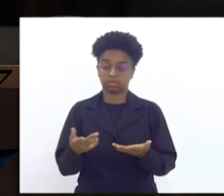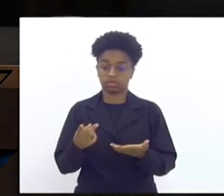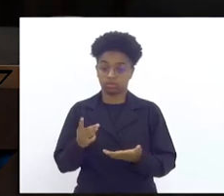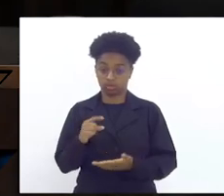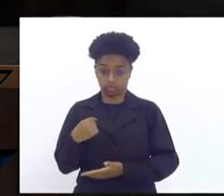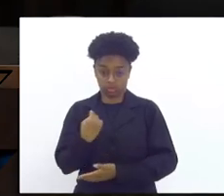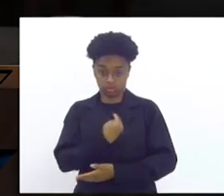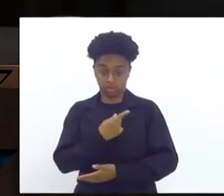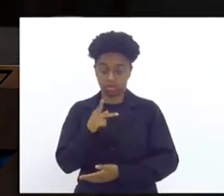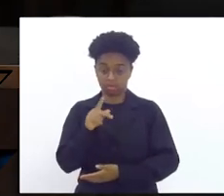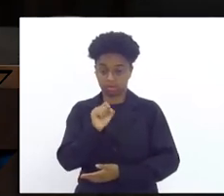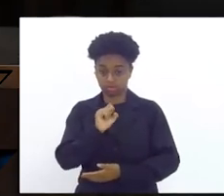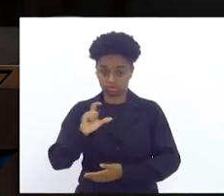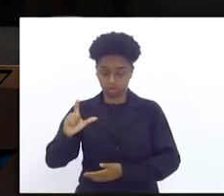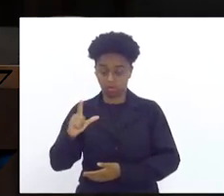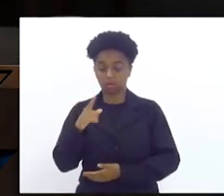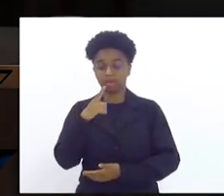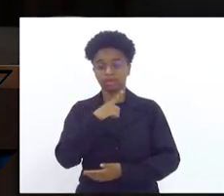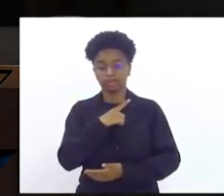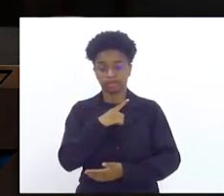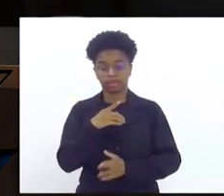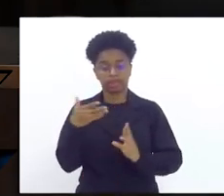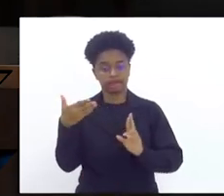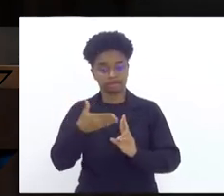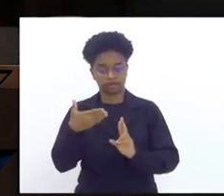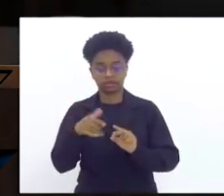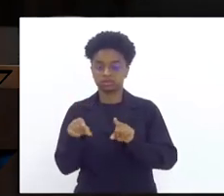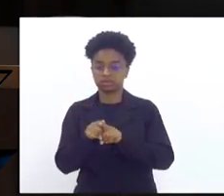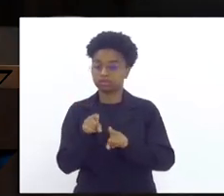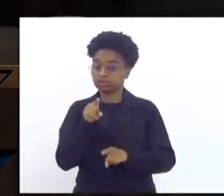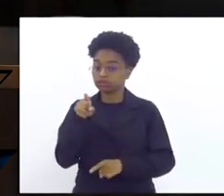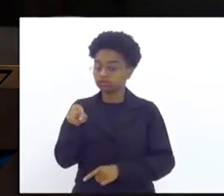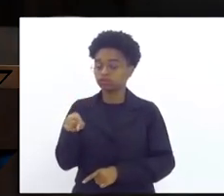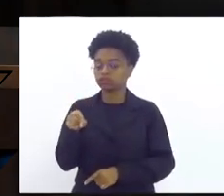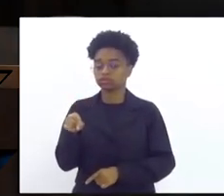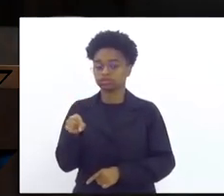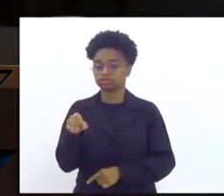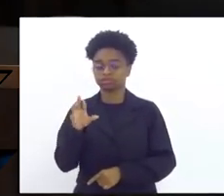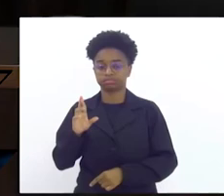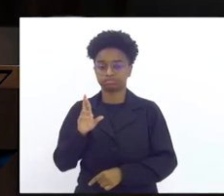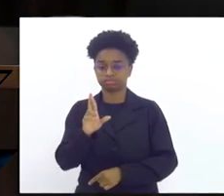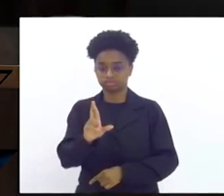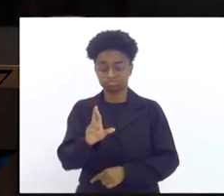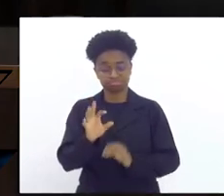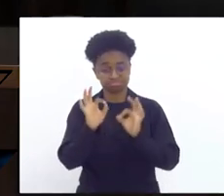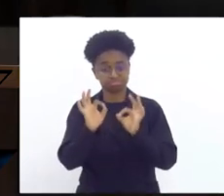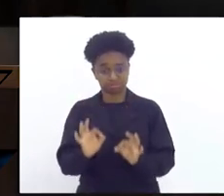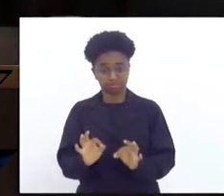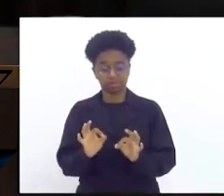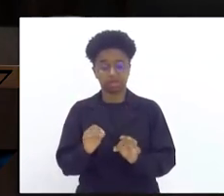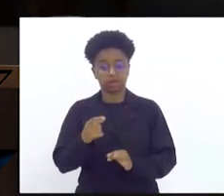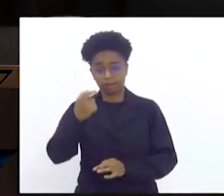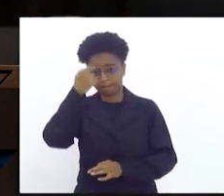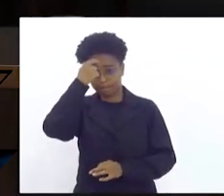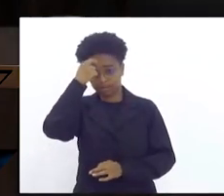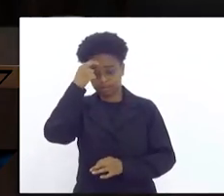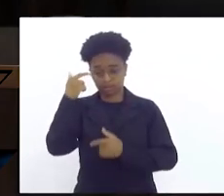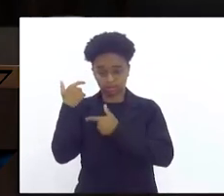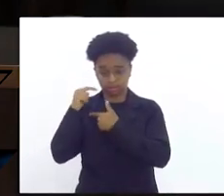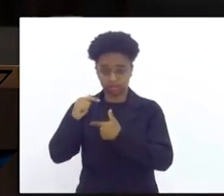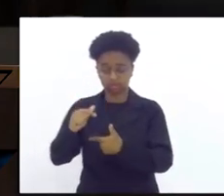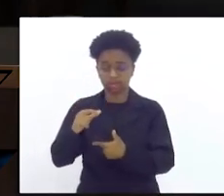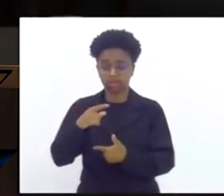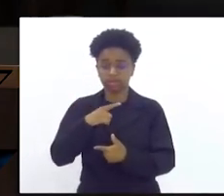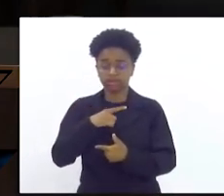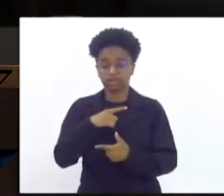do pessoal temos como referência e vossa excelência é um representante de legítimo de um pensamento conservador que vai